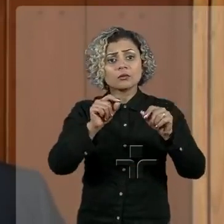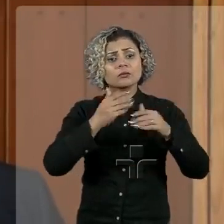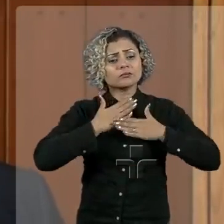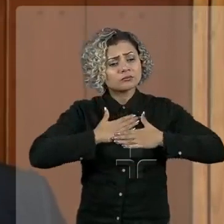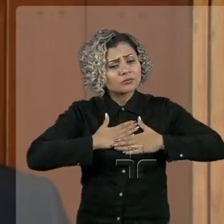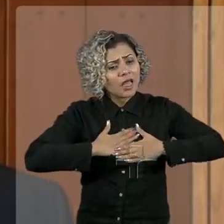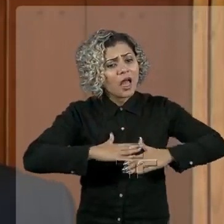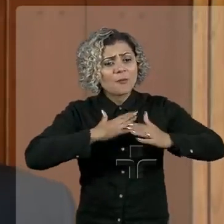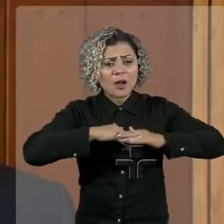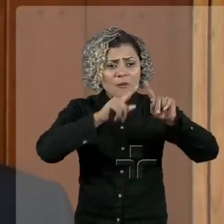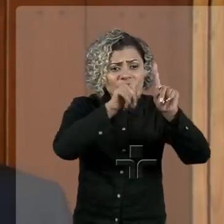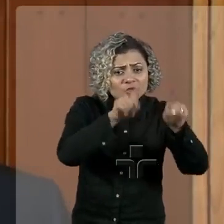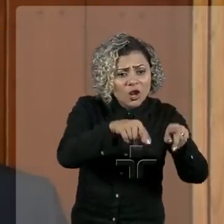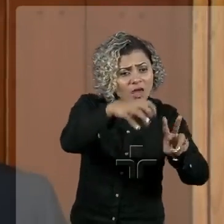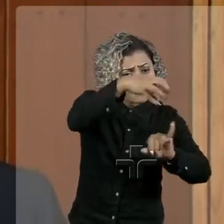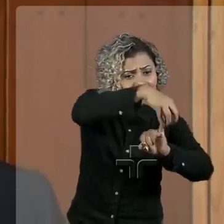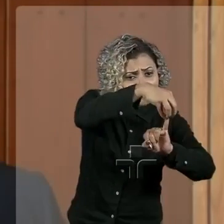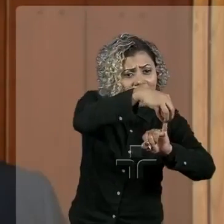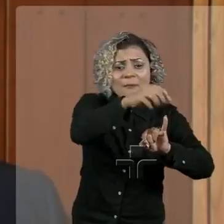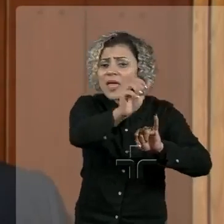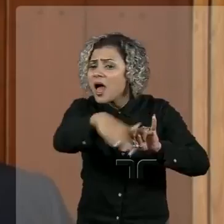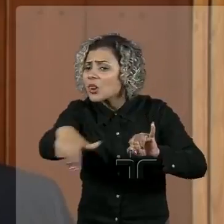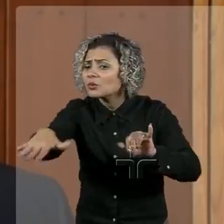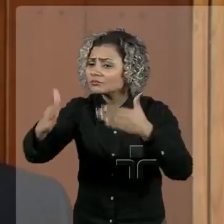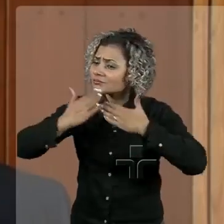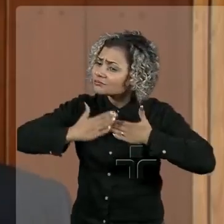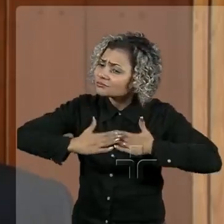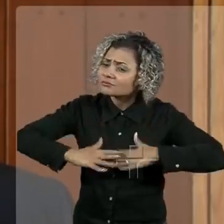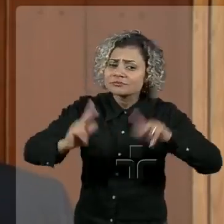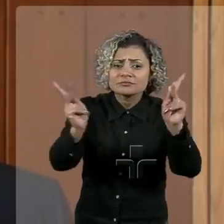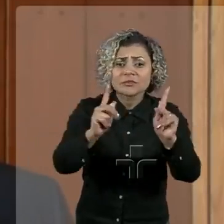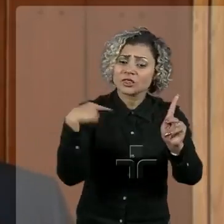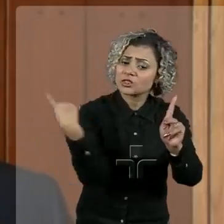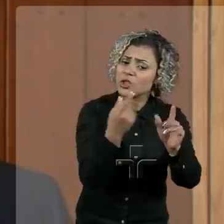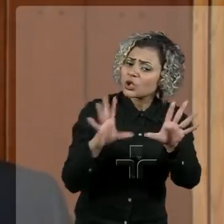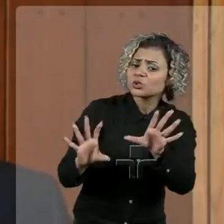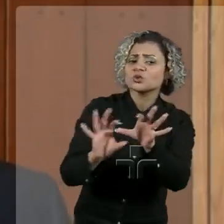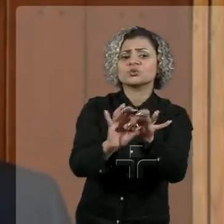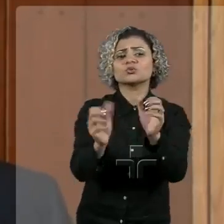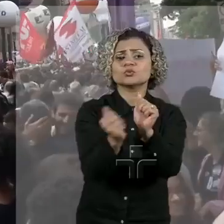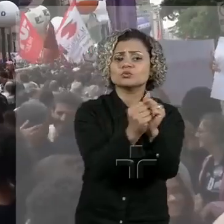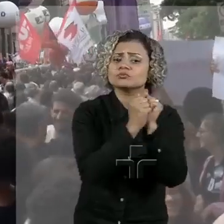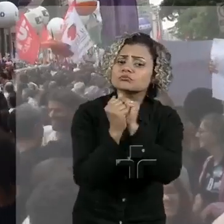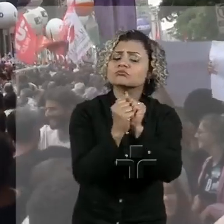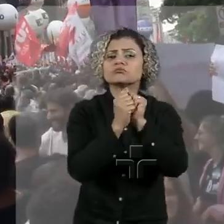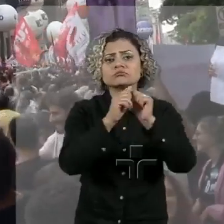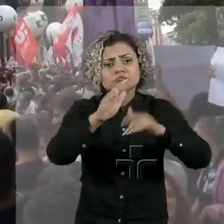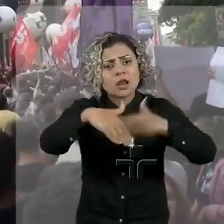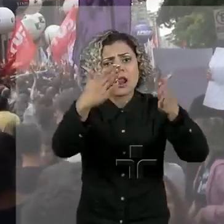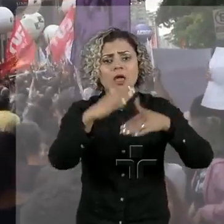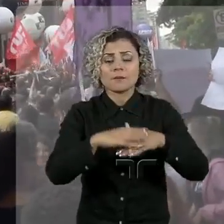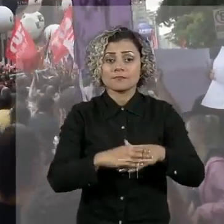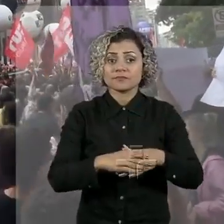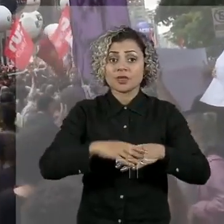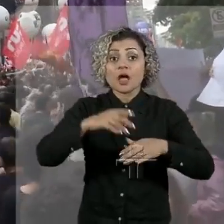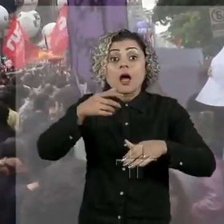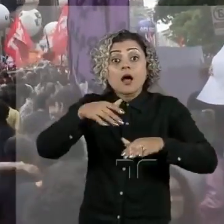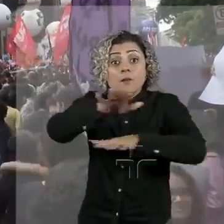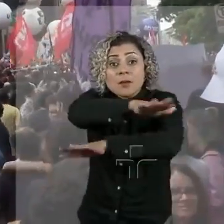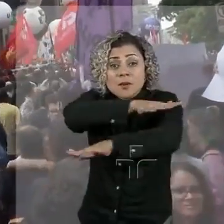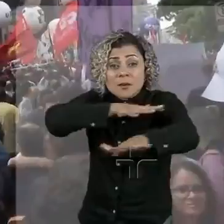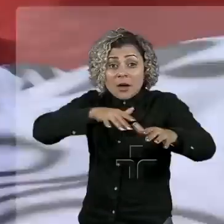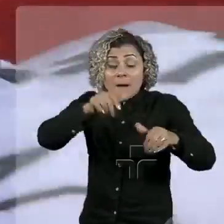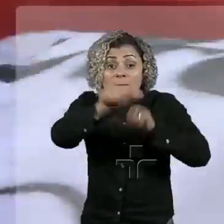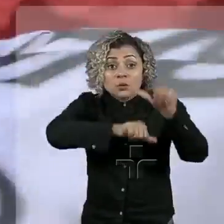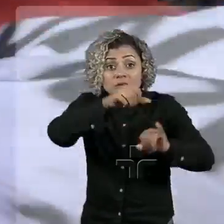INEP, queremos tranquilizar os estudantes, que a gente vem procurar somar junto com a equipe do MEC. A mudança no comando do instituto